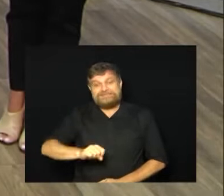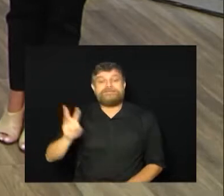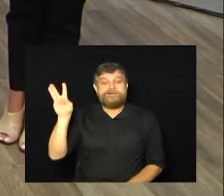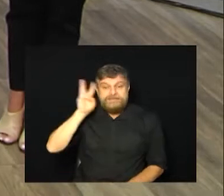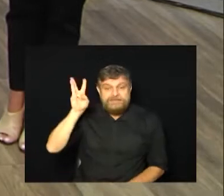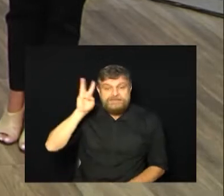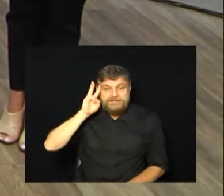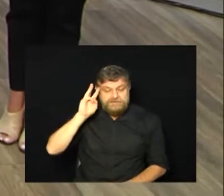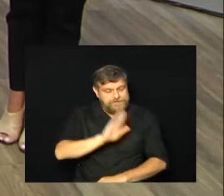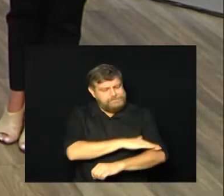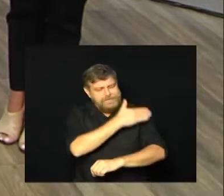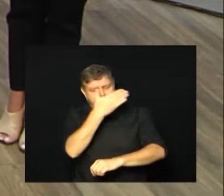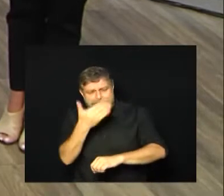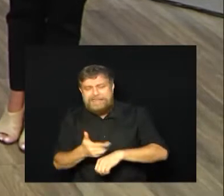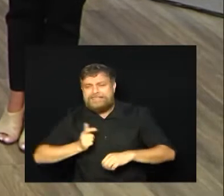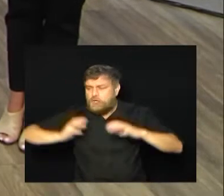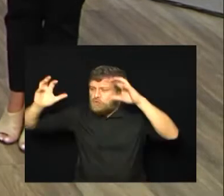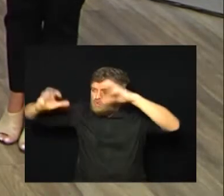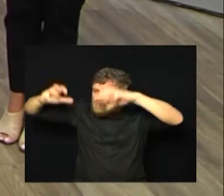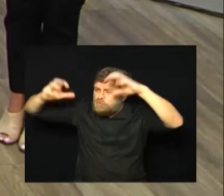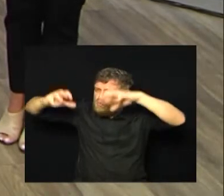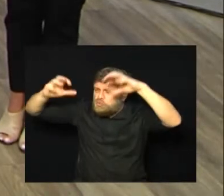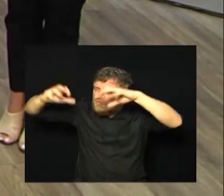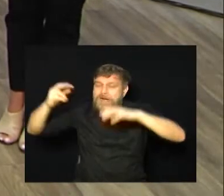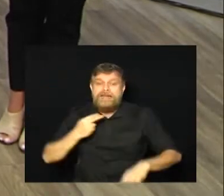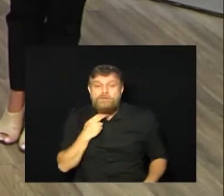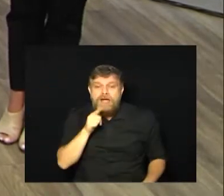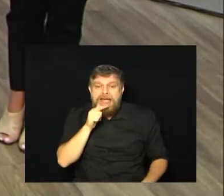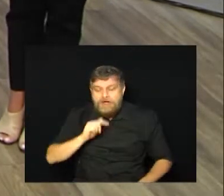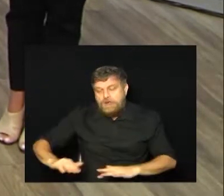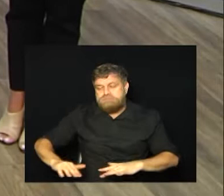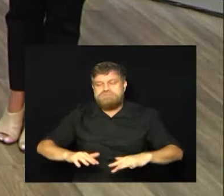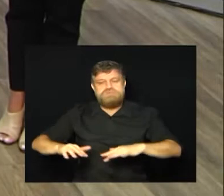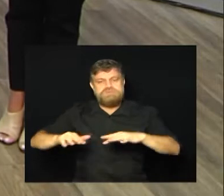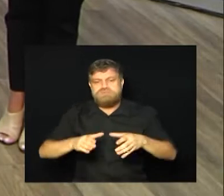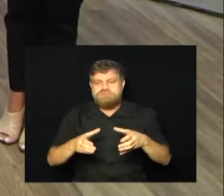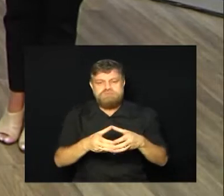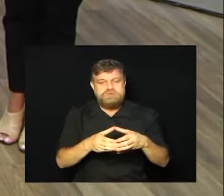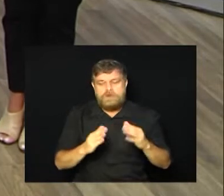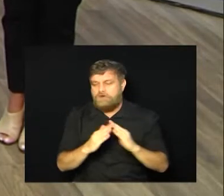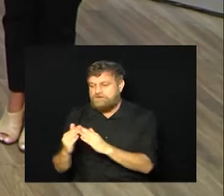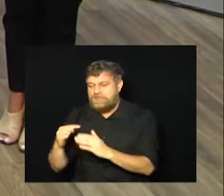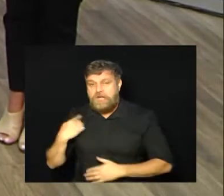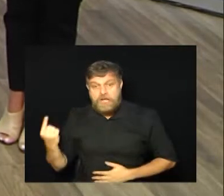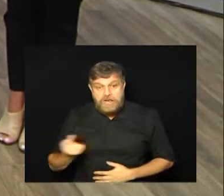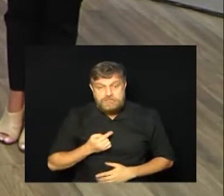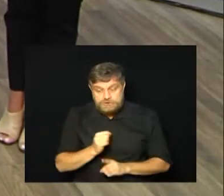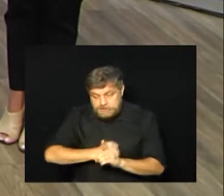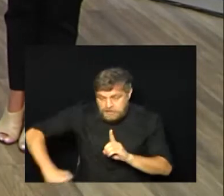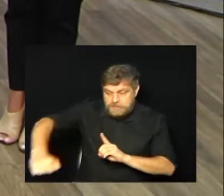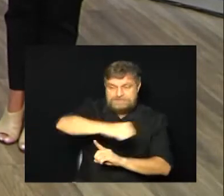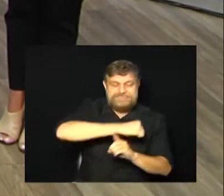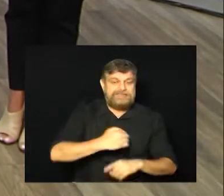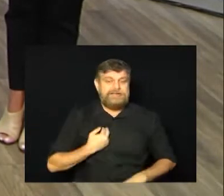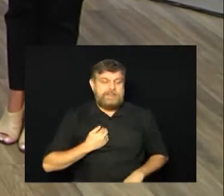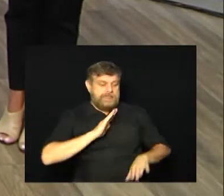durante toda a semana. Então, não deixe a água acumular na sua casa, no vizinho. Vivemos em sociedade, não adianta só